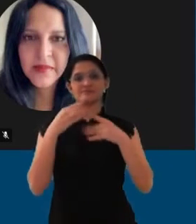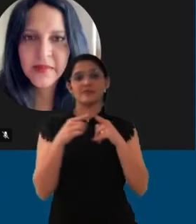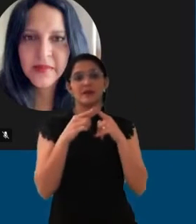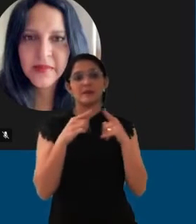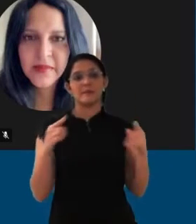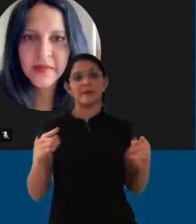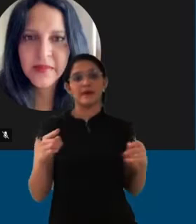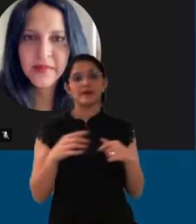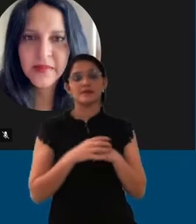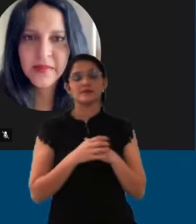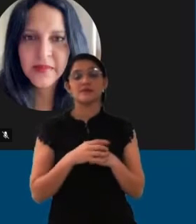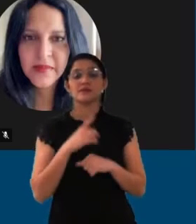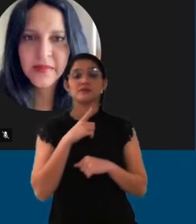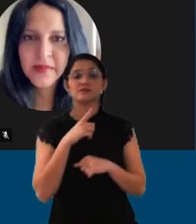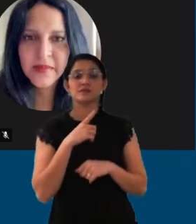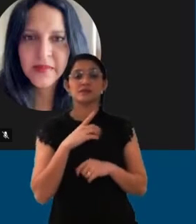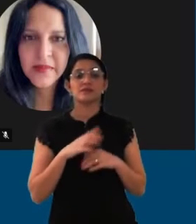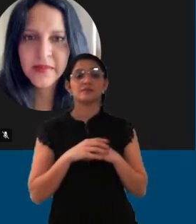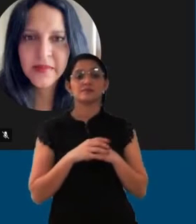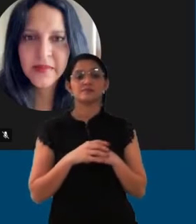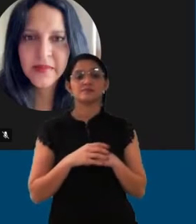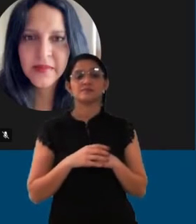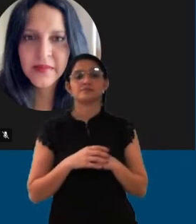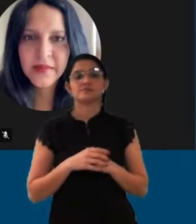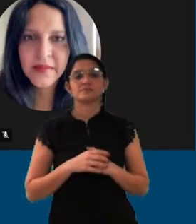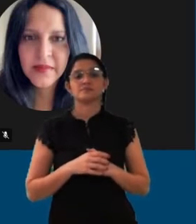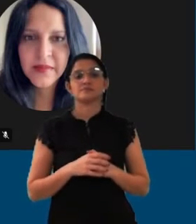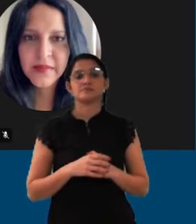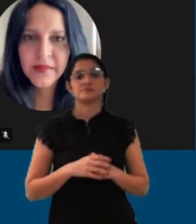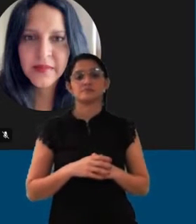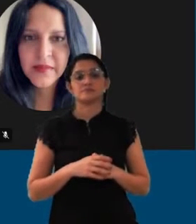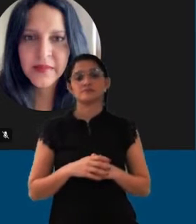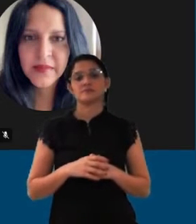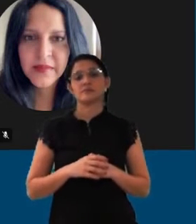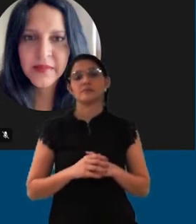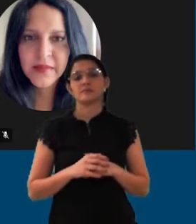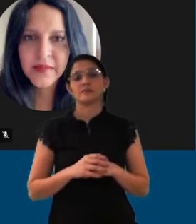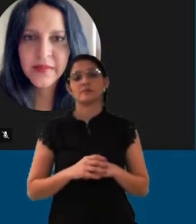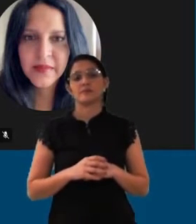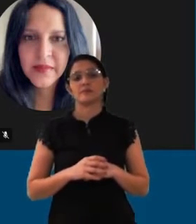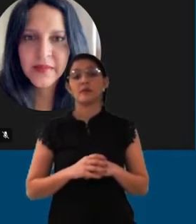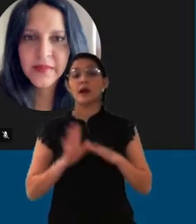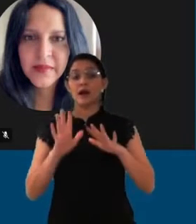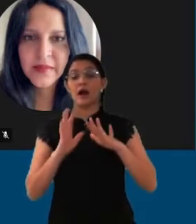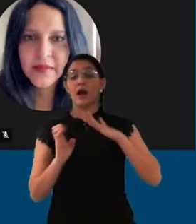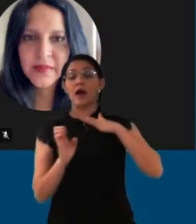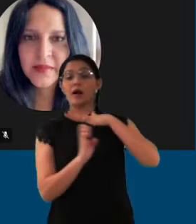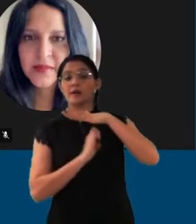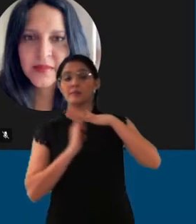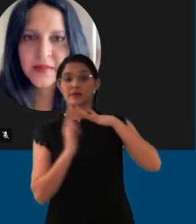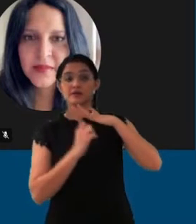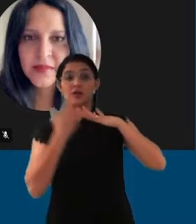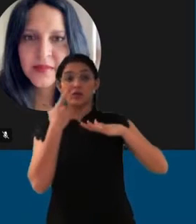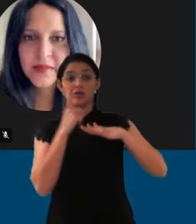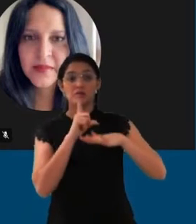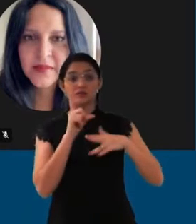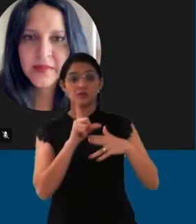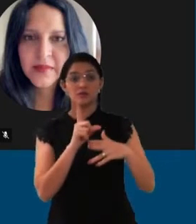qual é o termo mais certo? Que a área que a empresa assumiu, né, foi